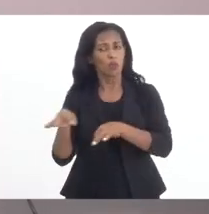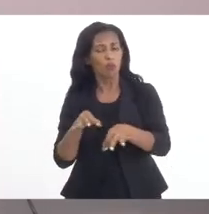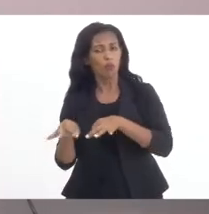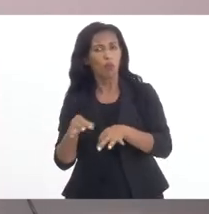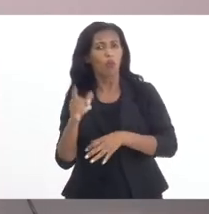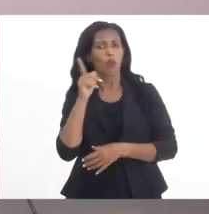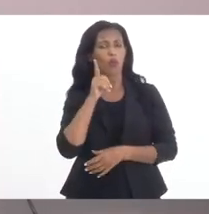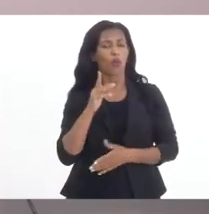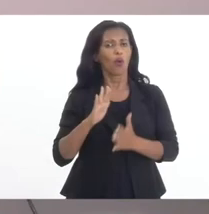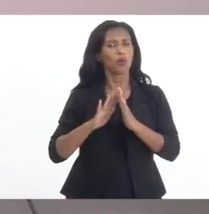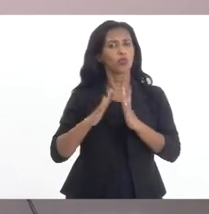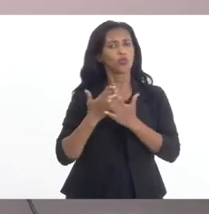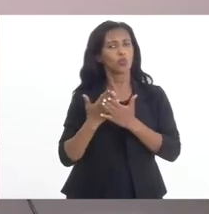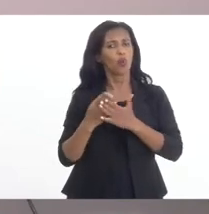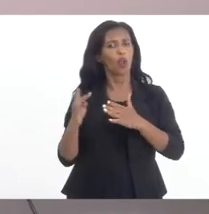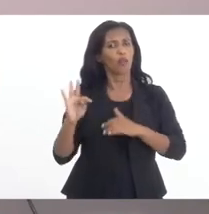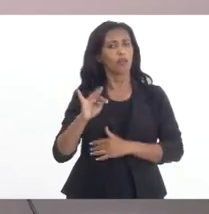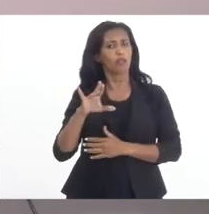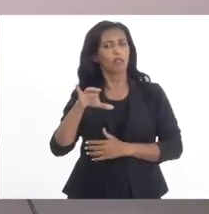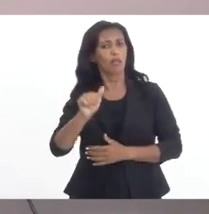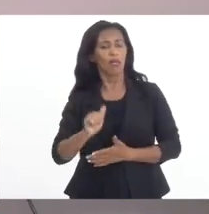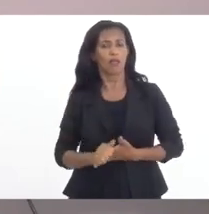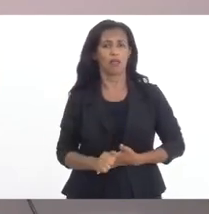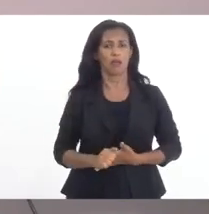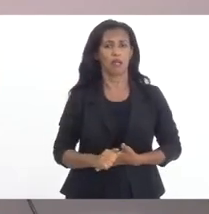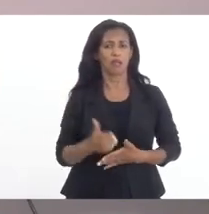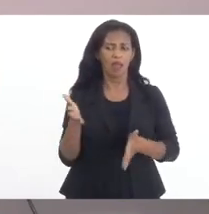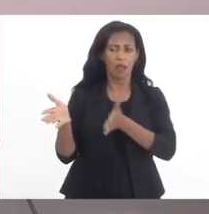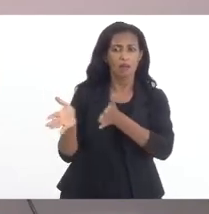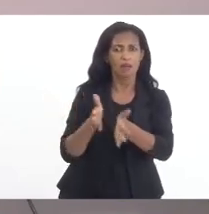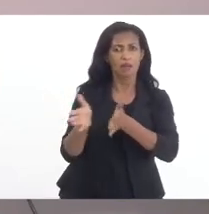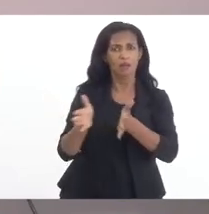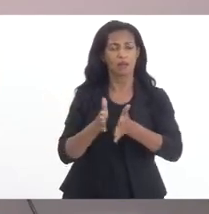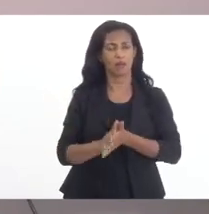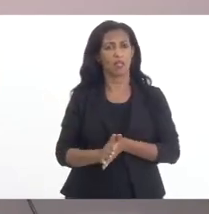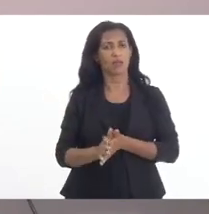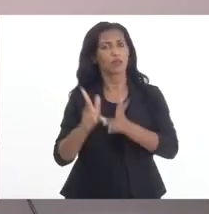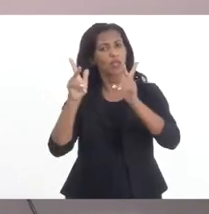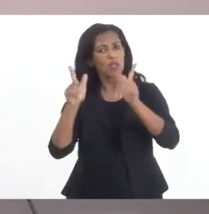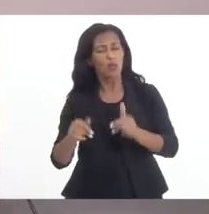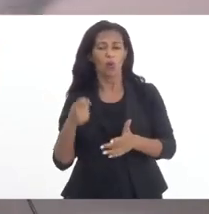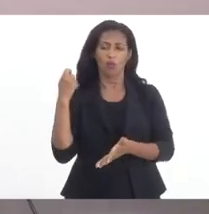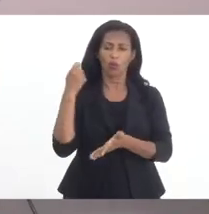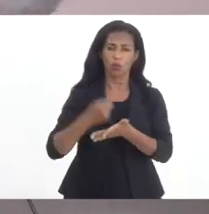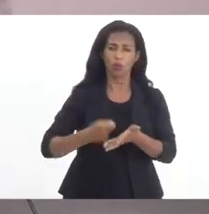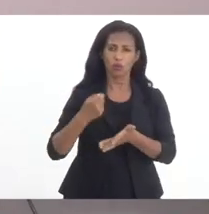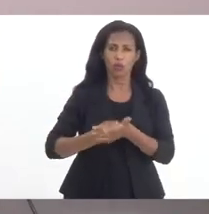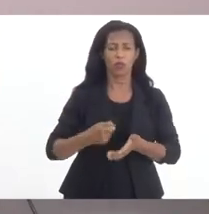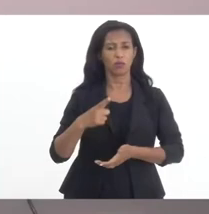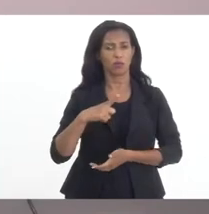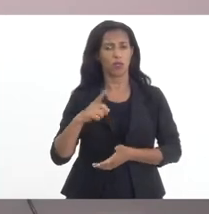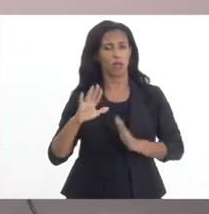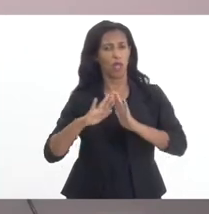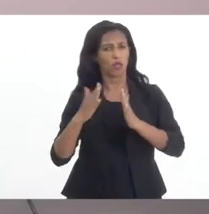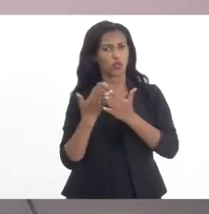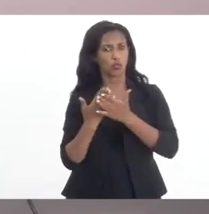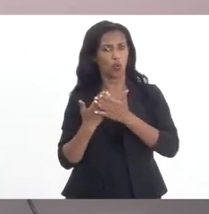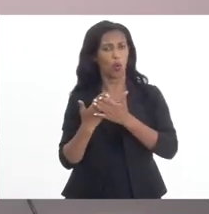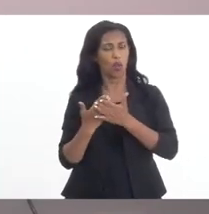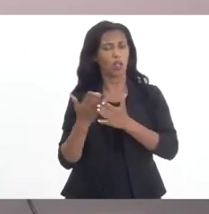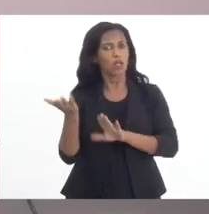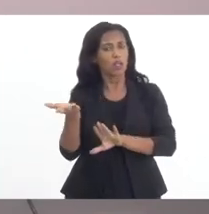a escola técnica da FAETEC, tenham acesso à FAETEC, da mesma forma que nós lutamos para ter a FAETEC, que antes era o SEI,